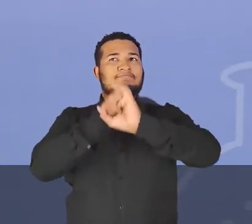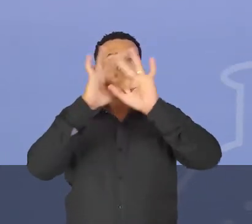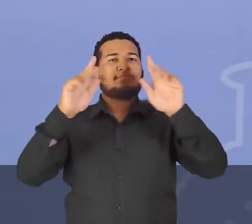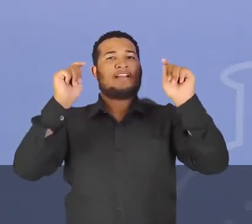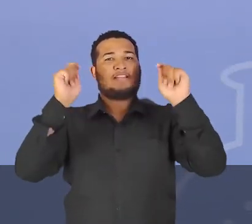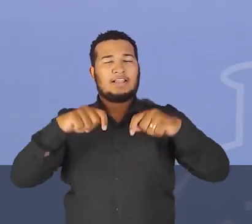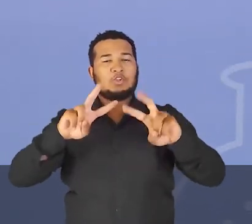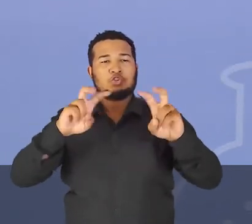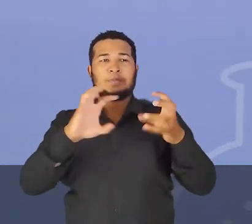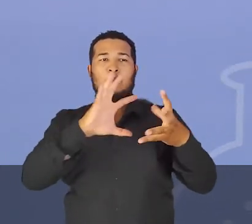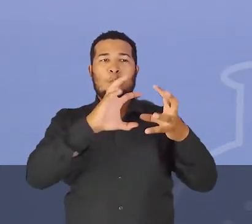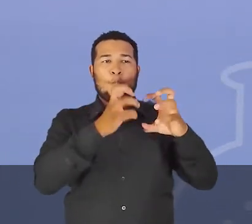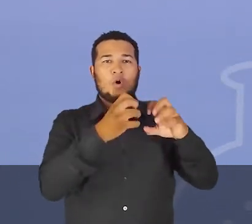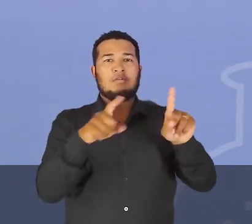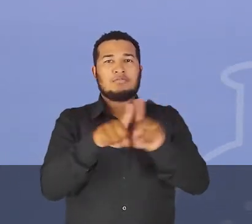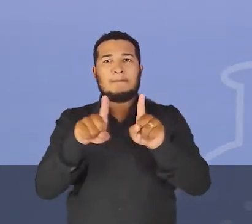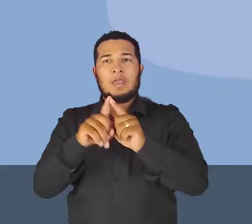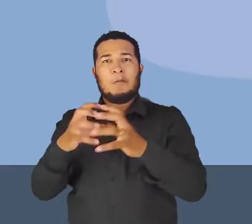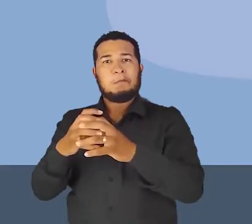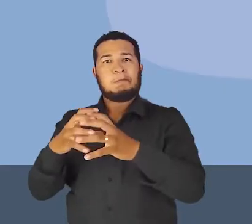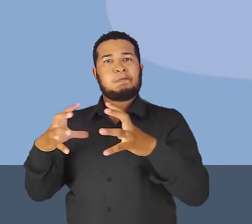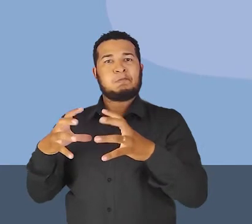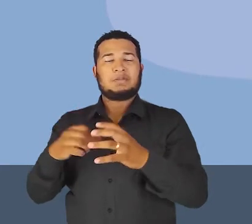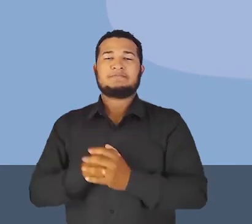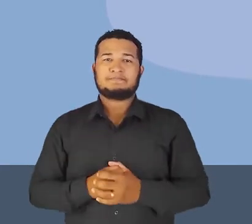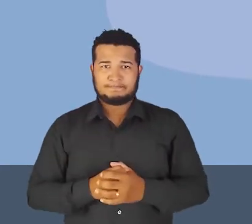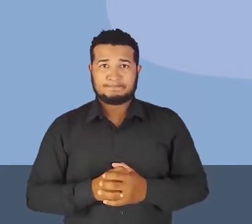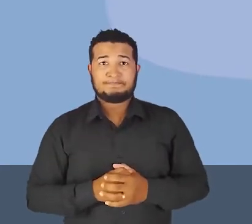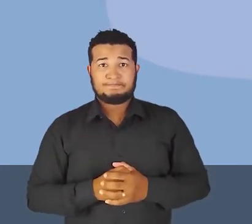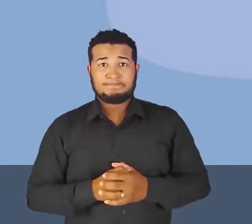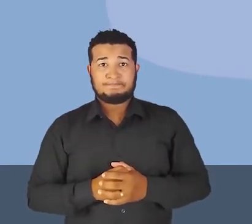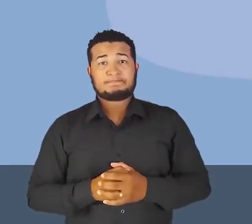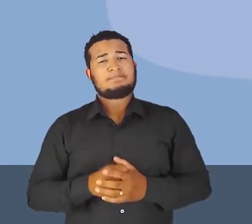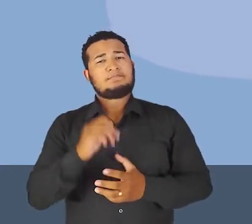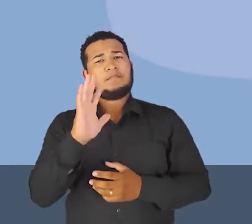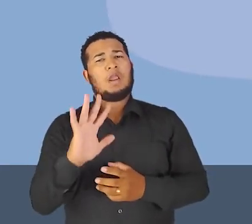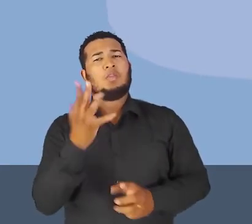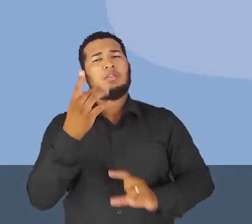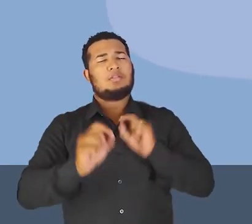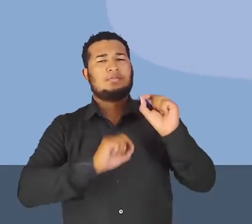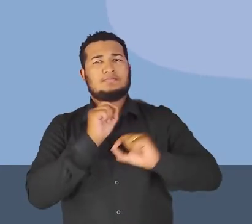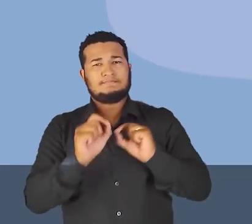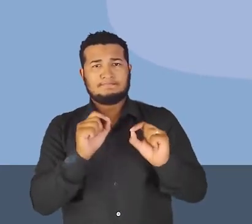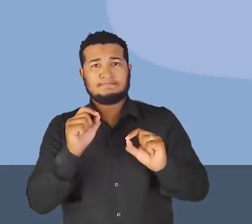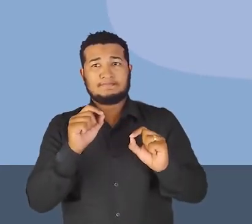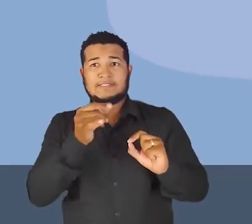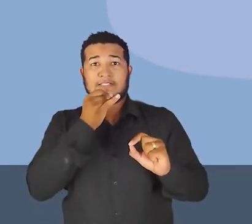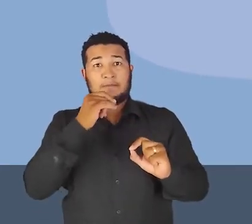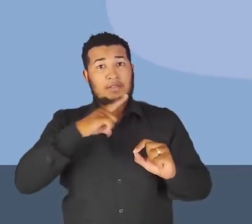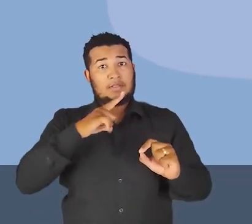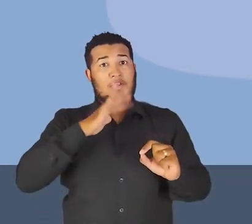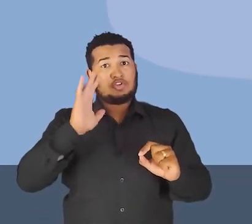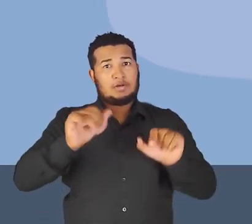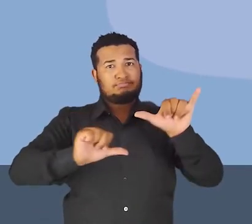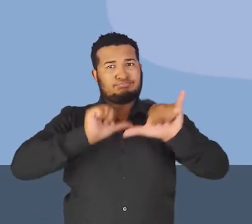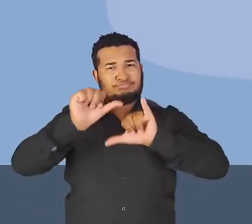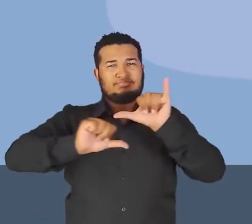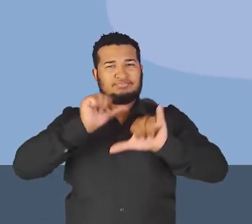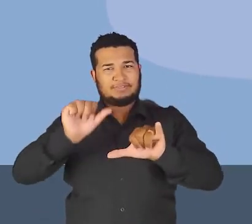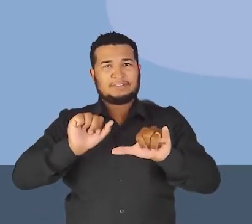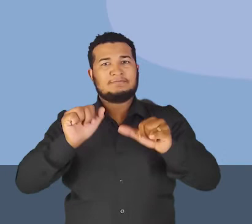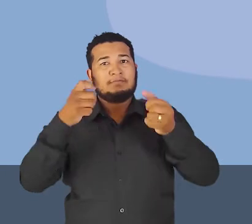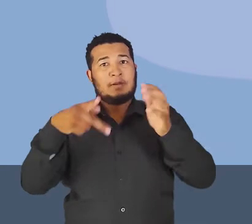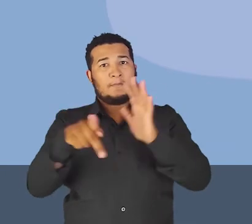de oxidação e redução. Volta no slide. Então, o que vai acontecer aí? Eu tenho uma reação de